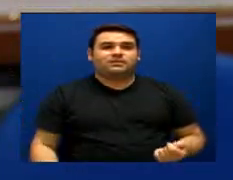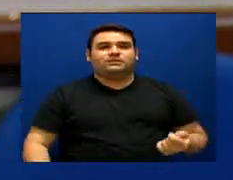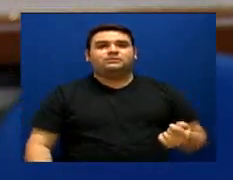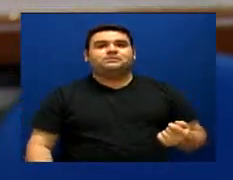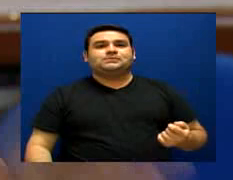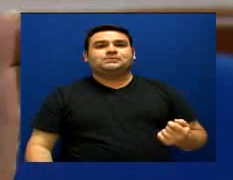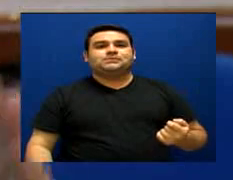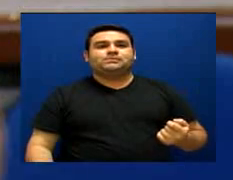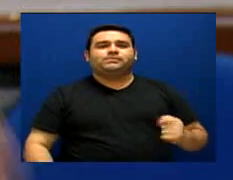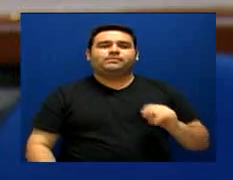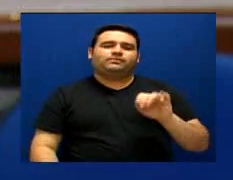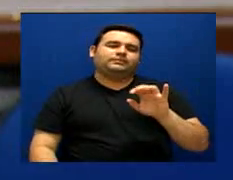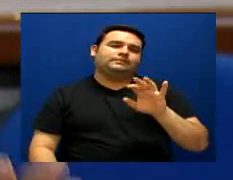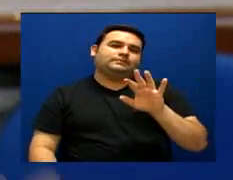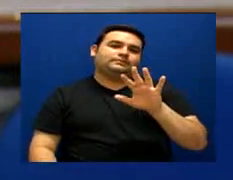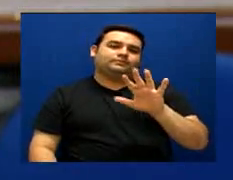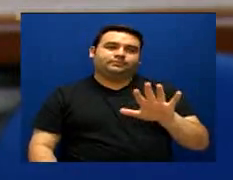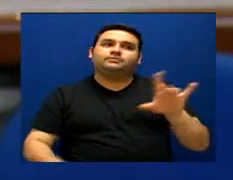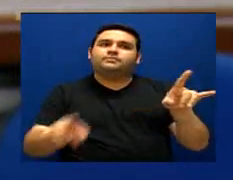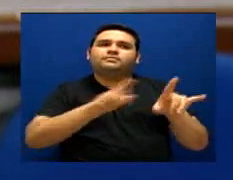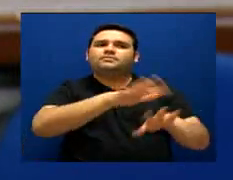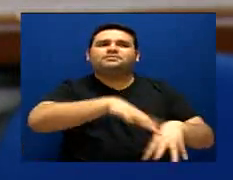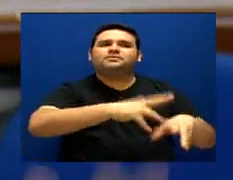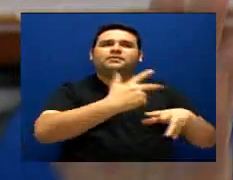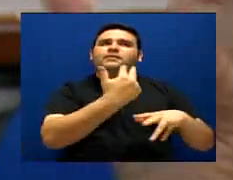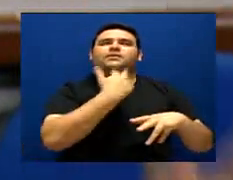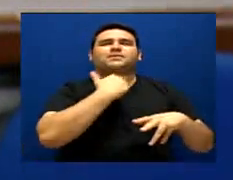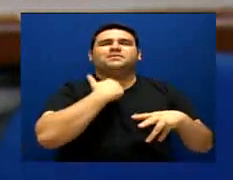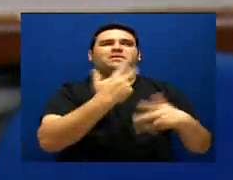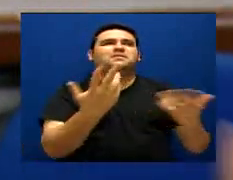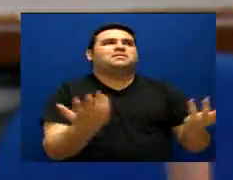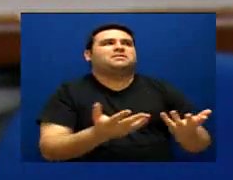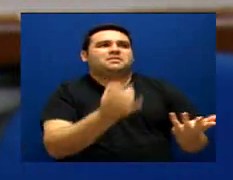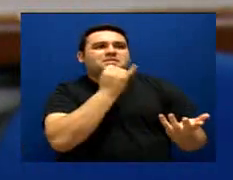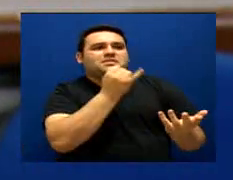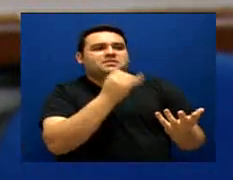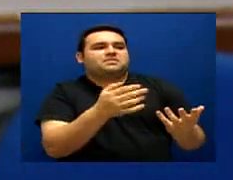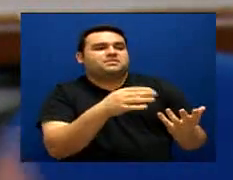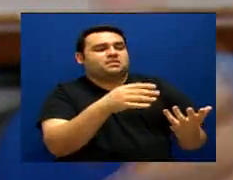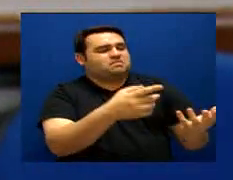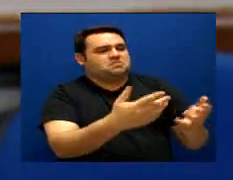né? Mas eles não podem ficar fora